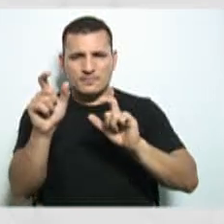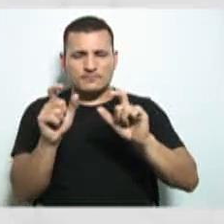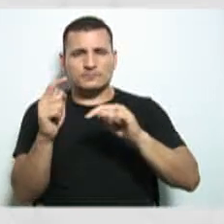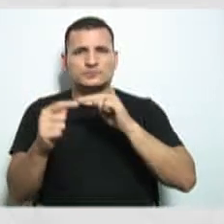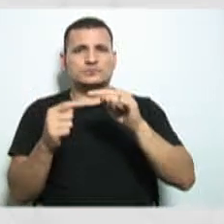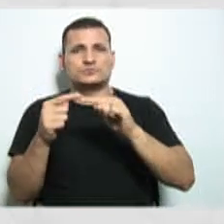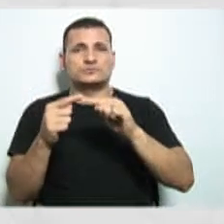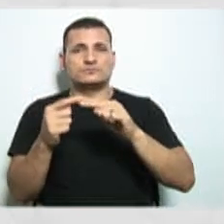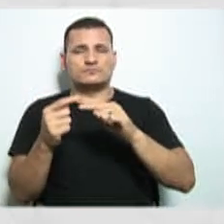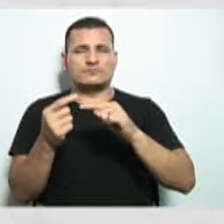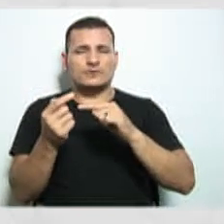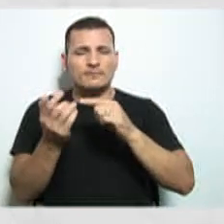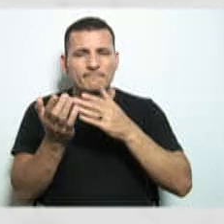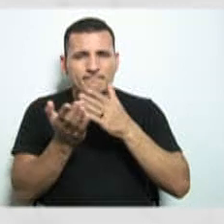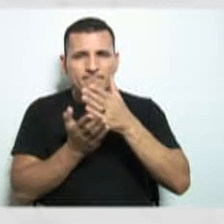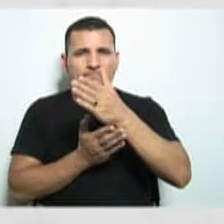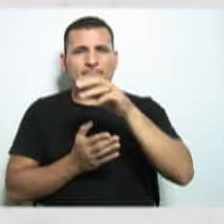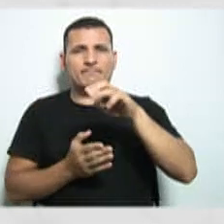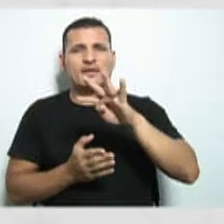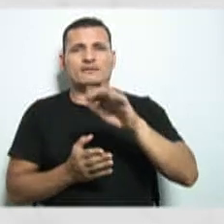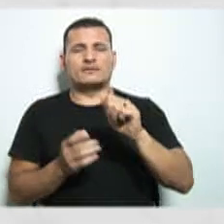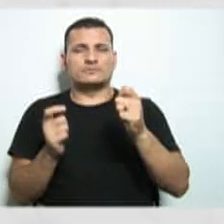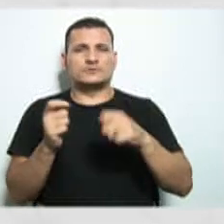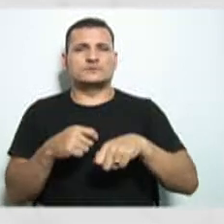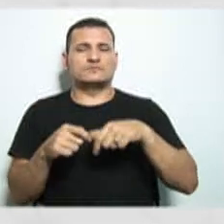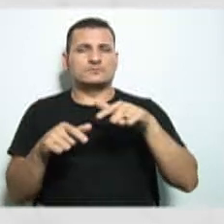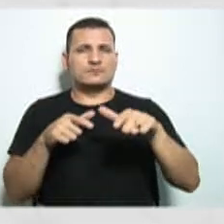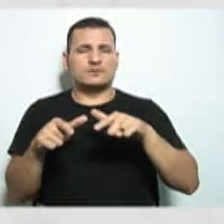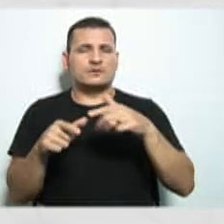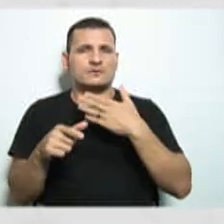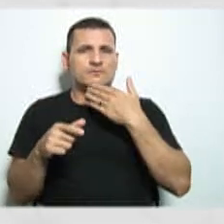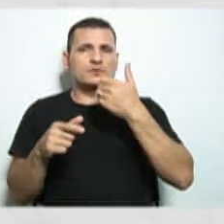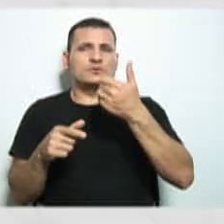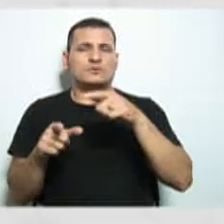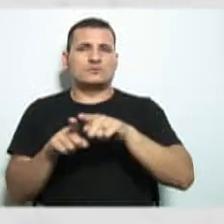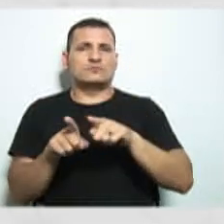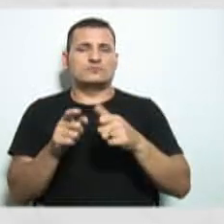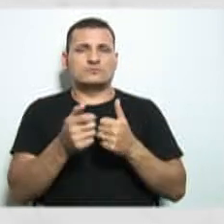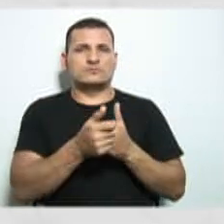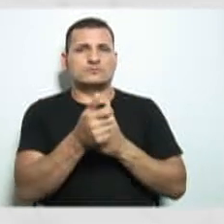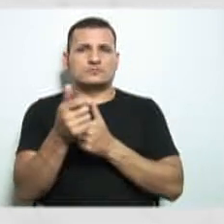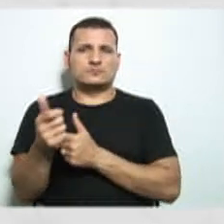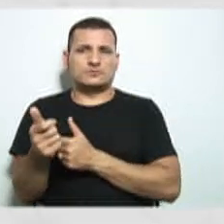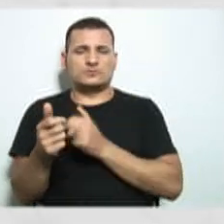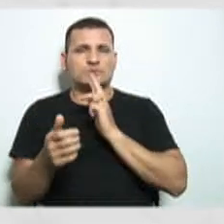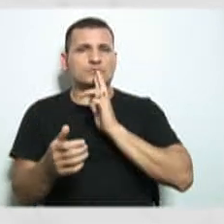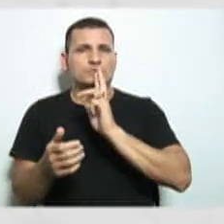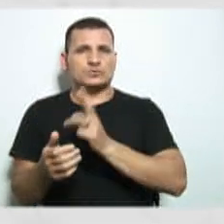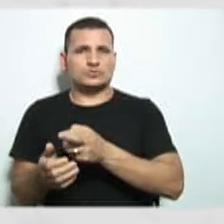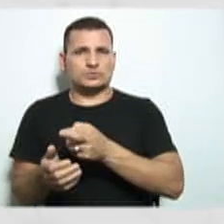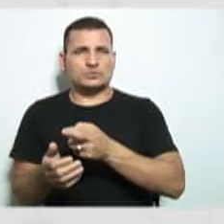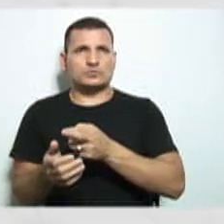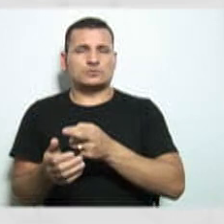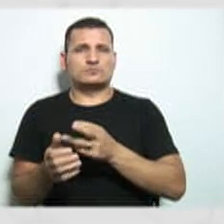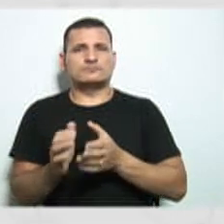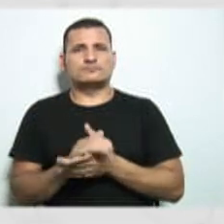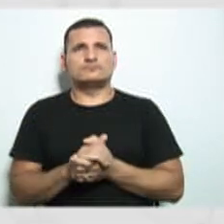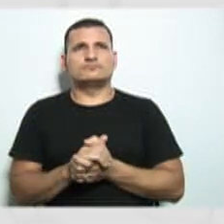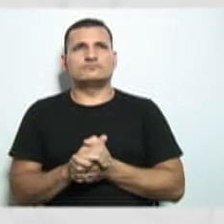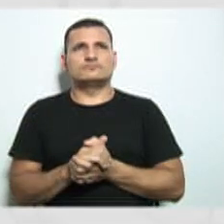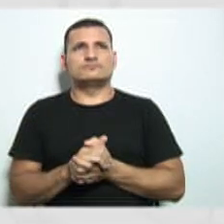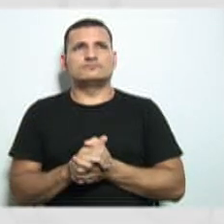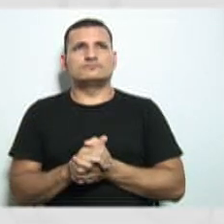metas permitem melhor distribuição de tarefas e também melhor acompanhamento dos resultados parciais,